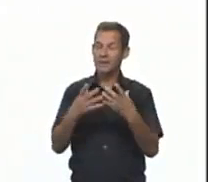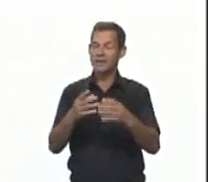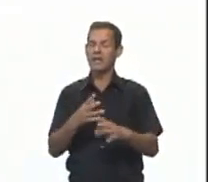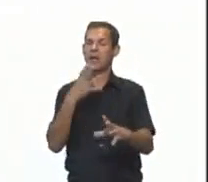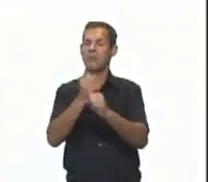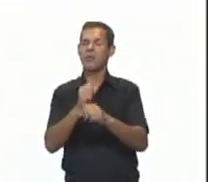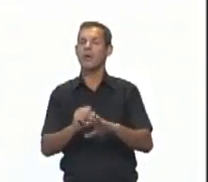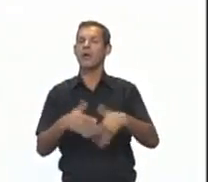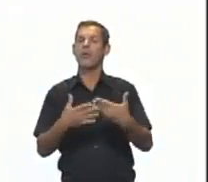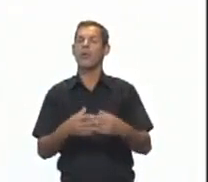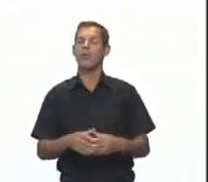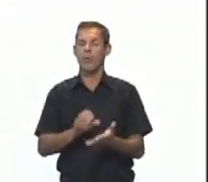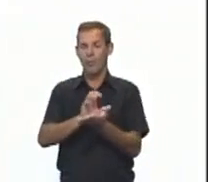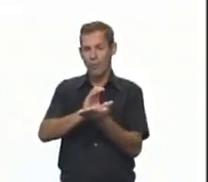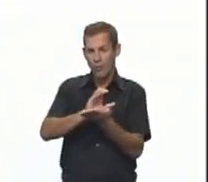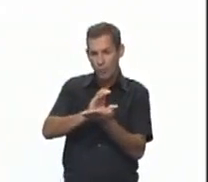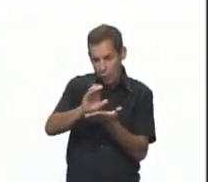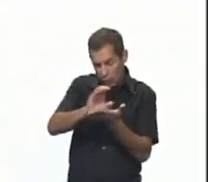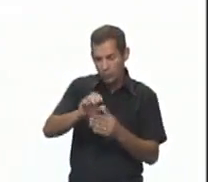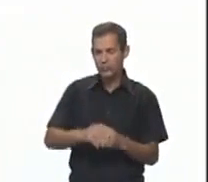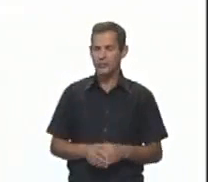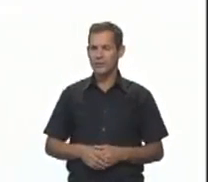queremos calcular qual que é o custo, né,